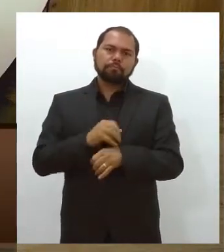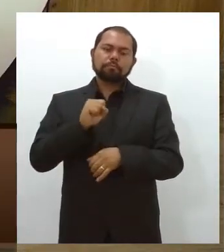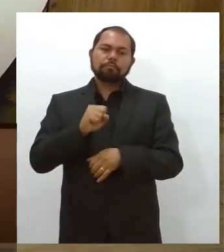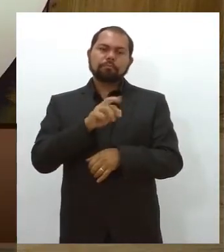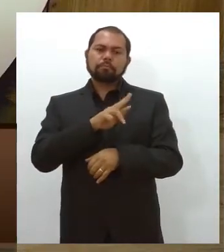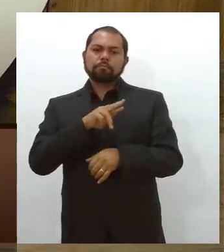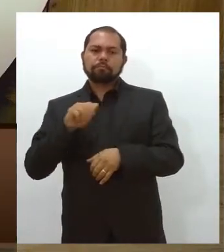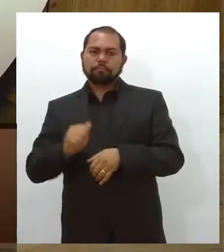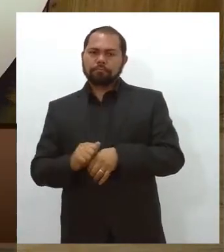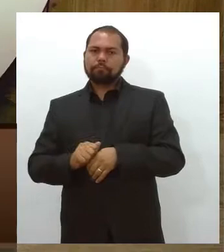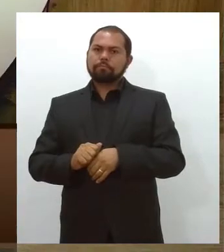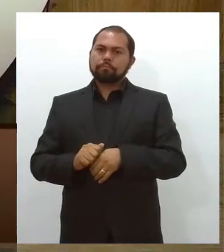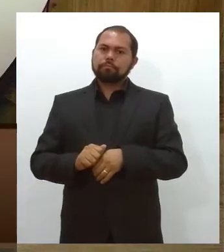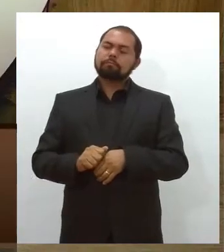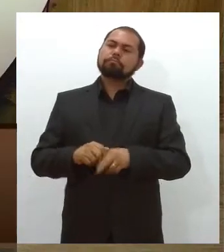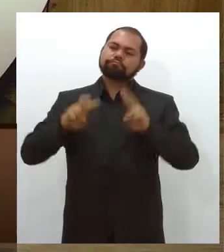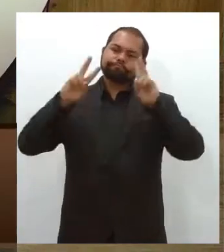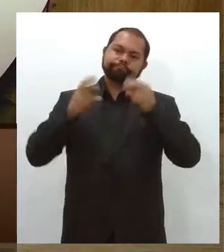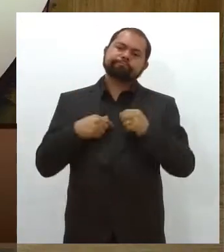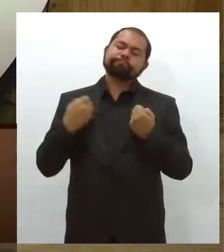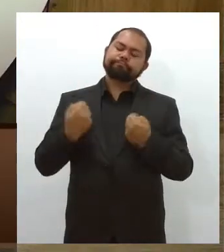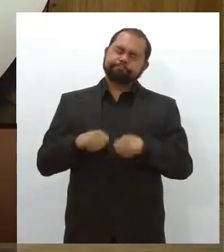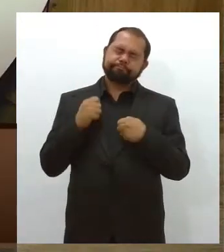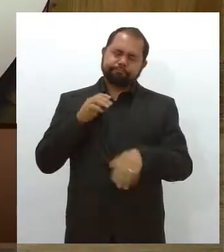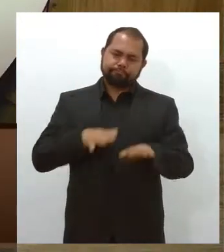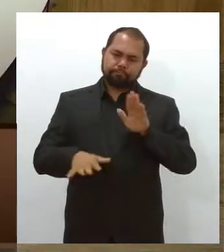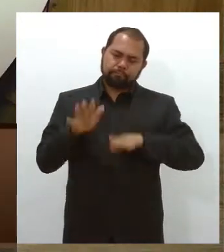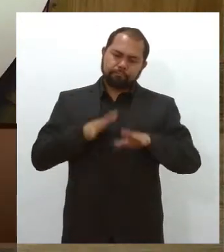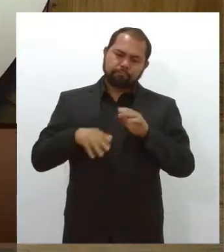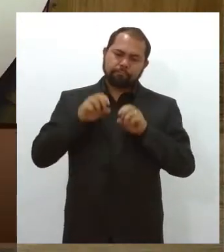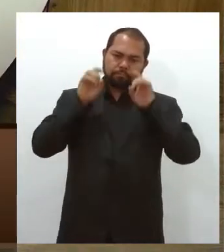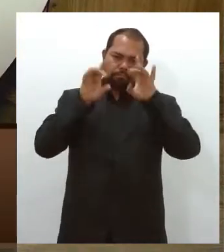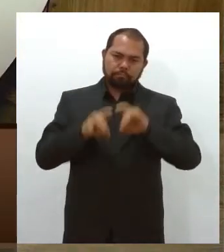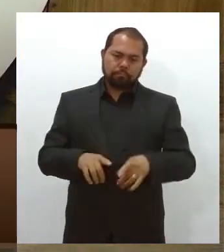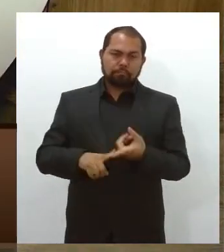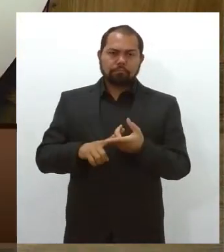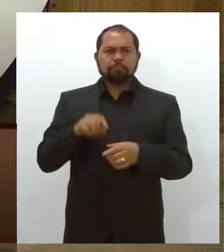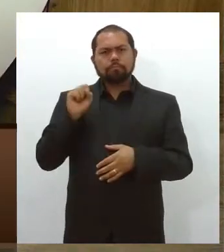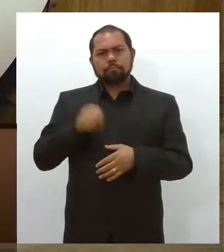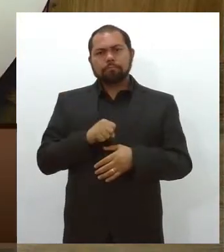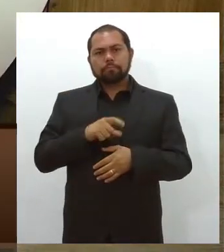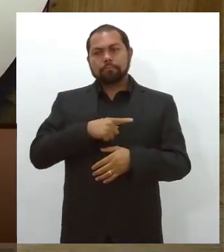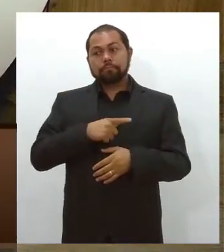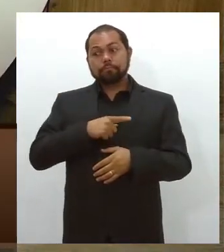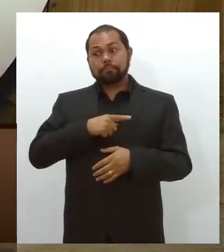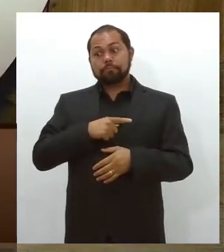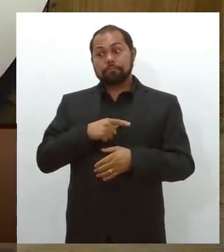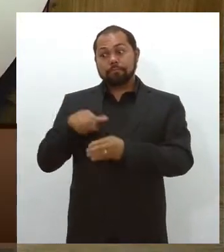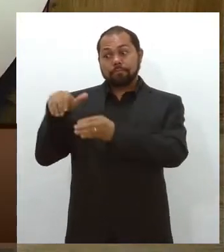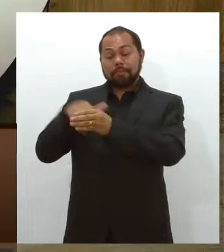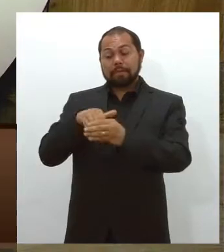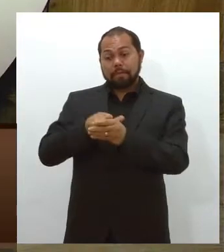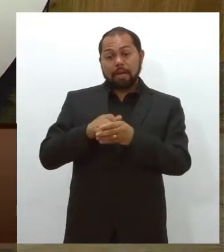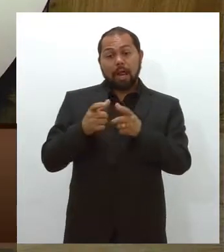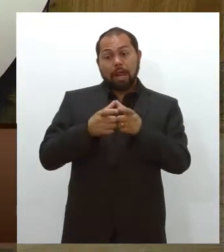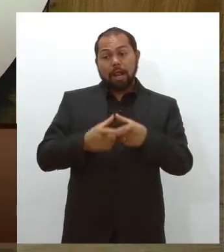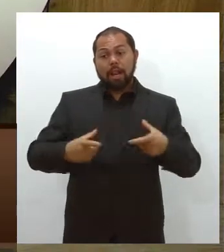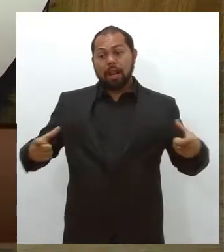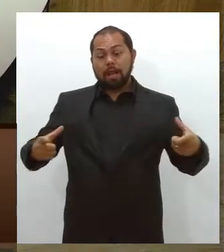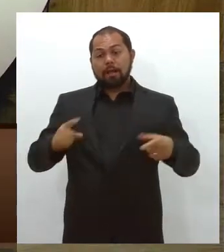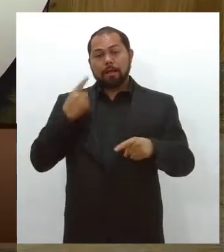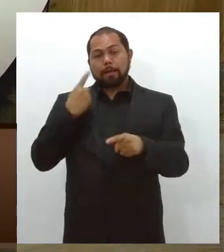precisa de um cuidado especial, né? Especial. E a gente vai ter uma eleição grandiosa esse ano, viu, Kátia? Porque o número de